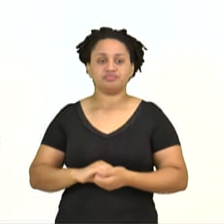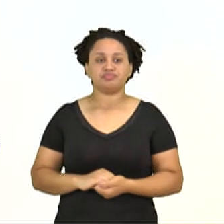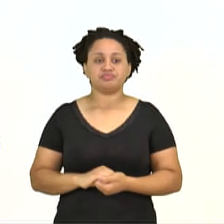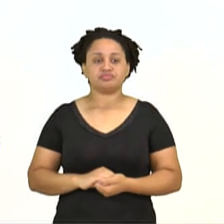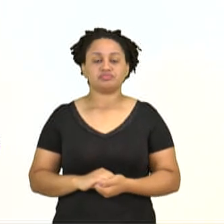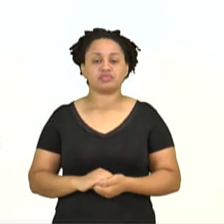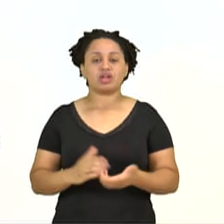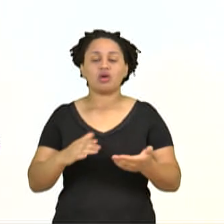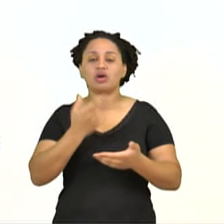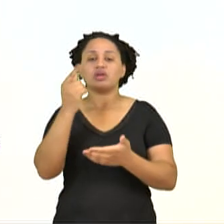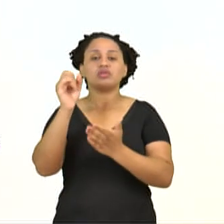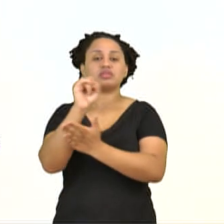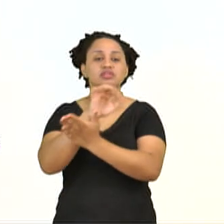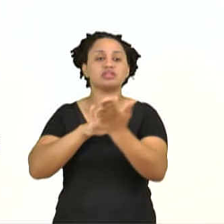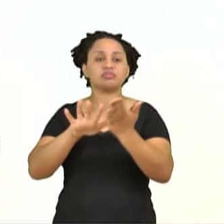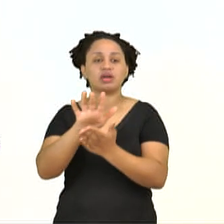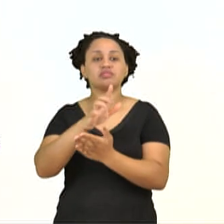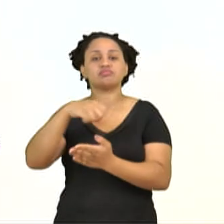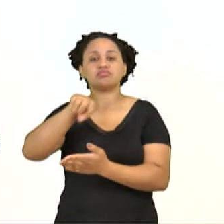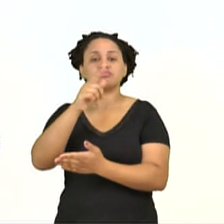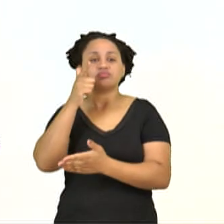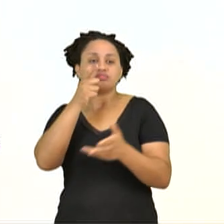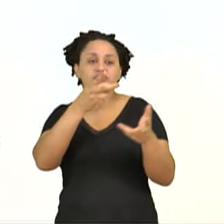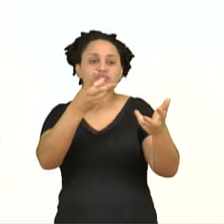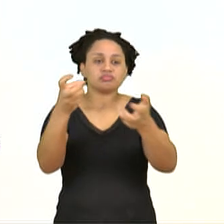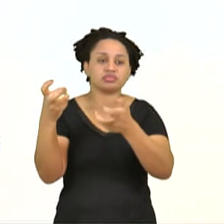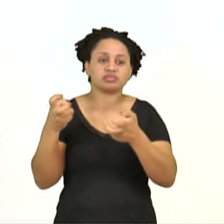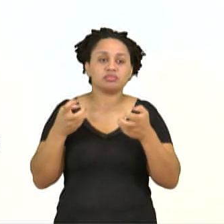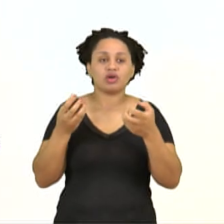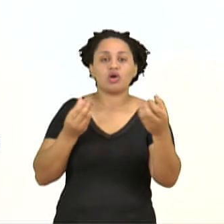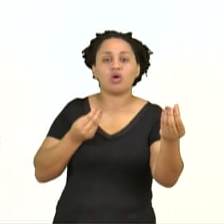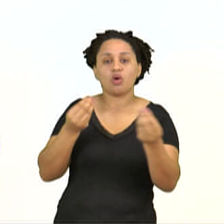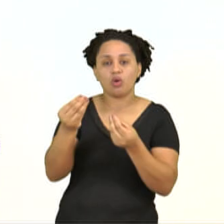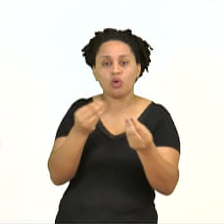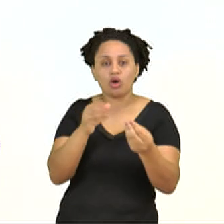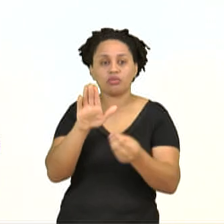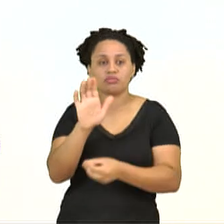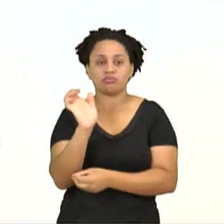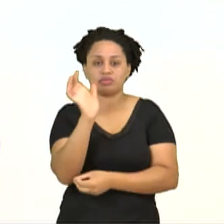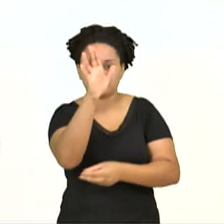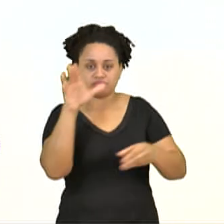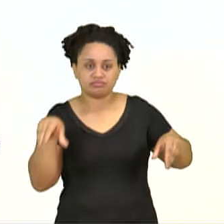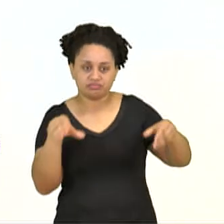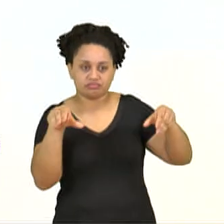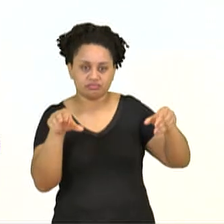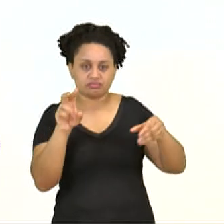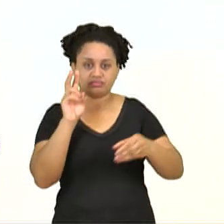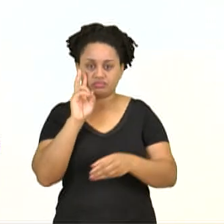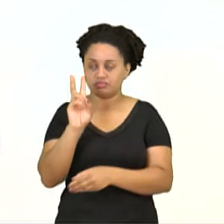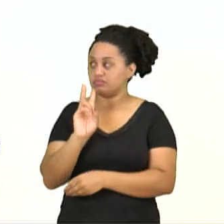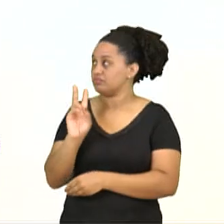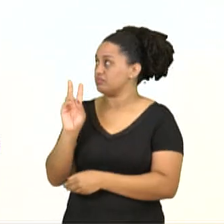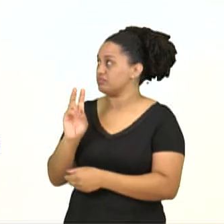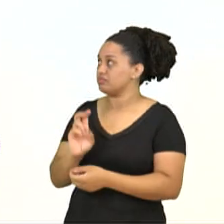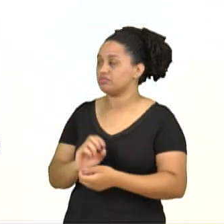Mais uma figura para vocês perceberem como que é o jogo de basquetebol em cadeira de roda.